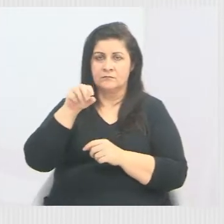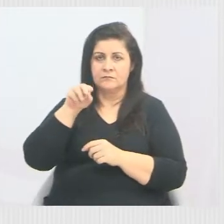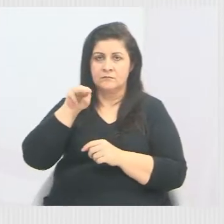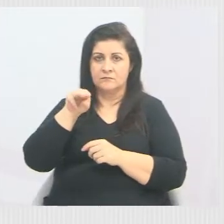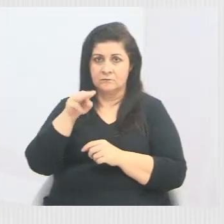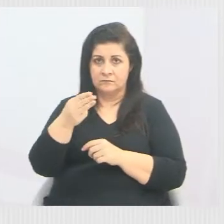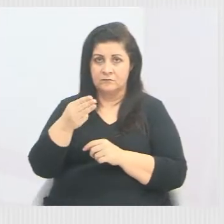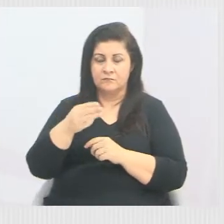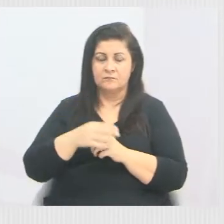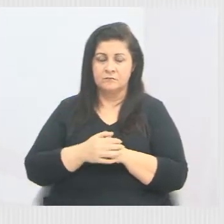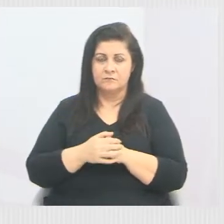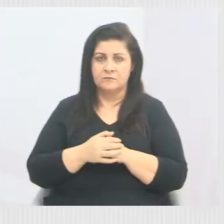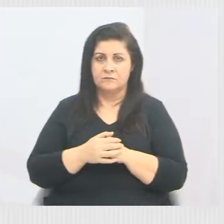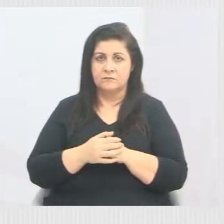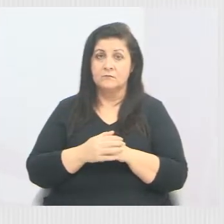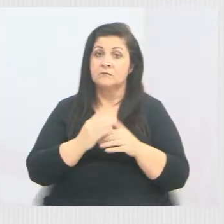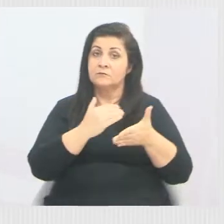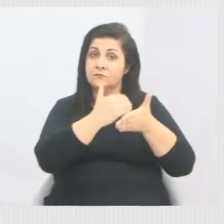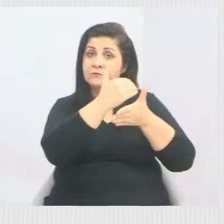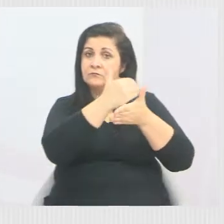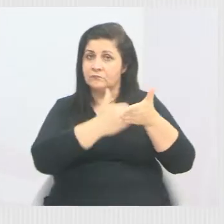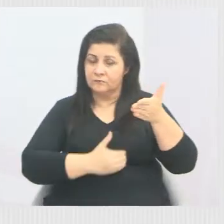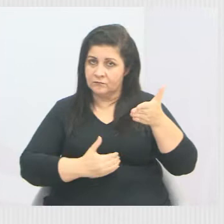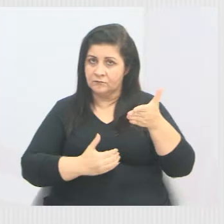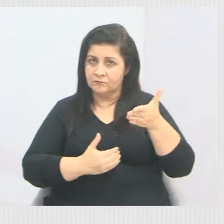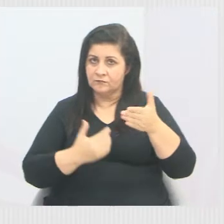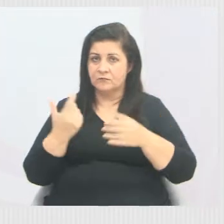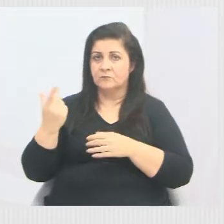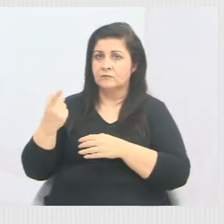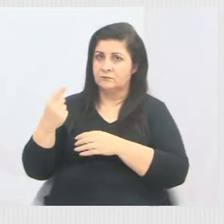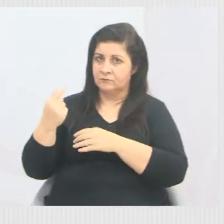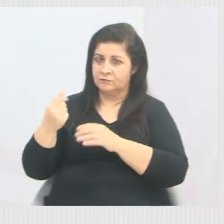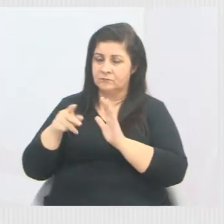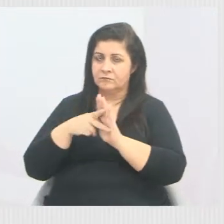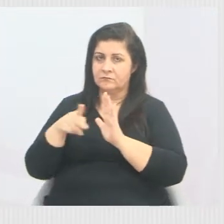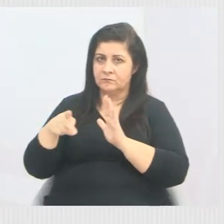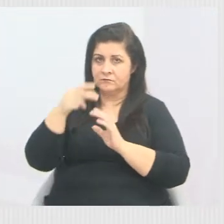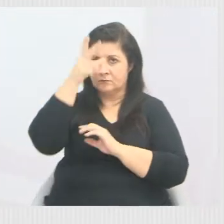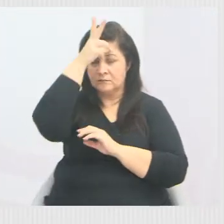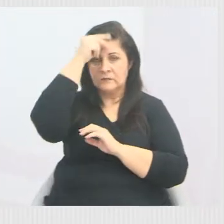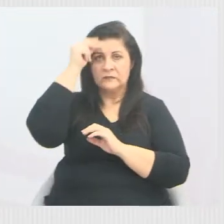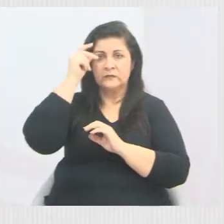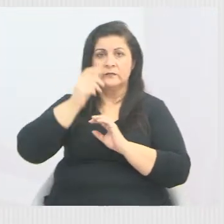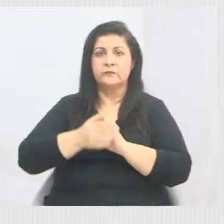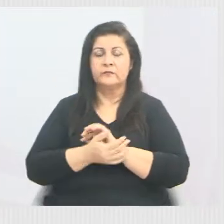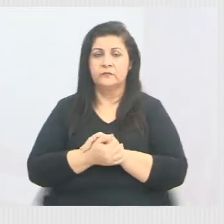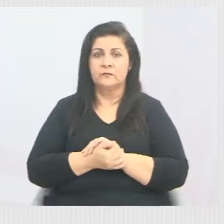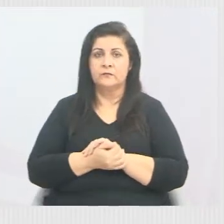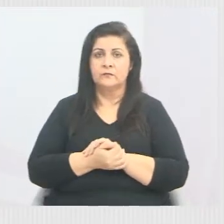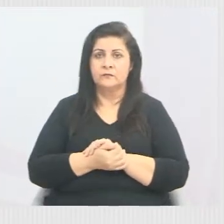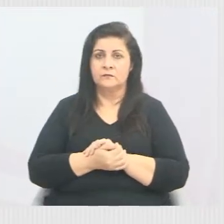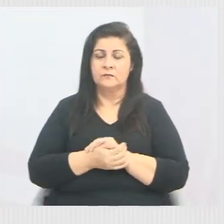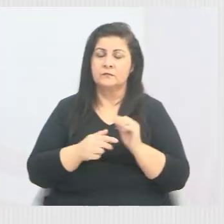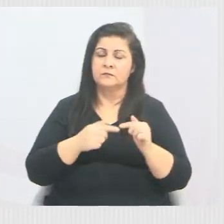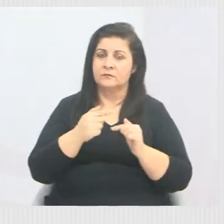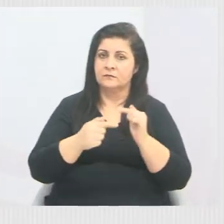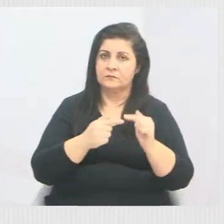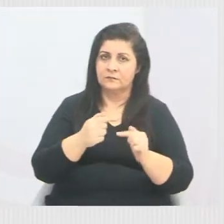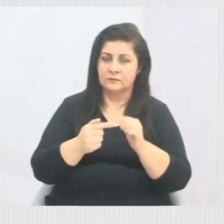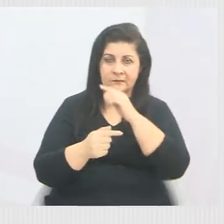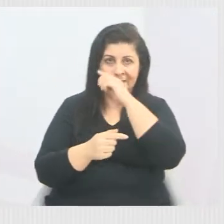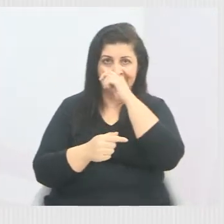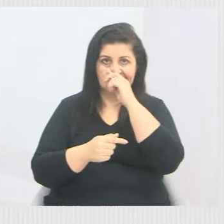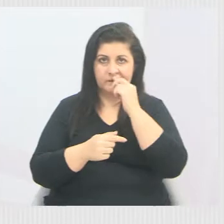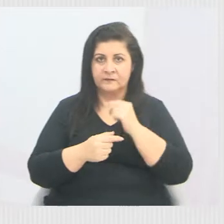108.455.000. Esses valores são deduzidos da receita corrente, que vai gerar essa receita corrente